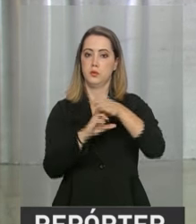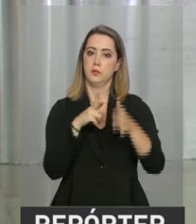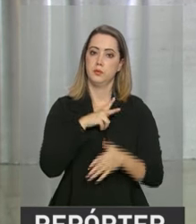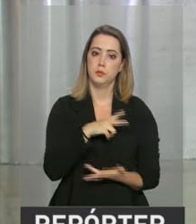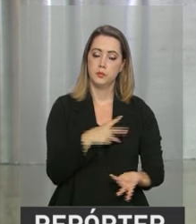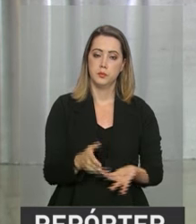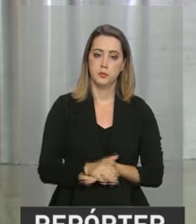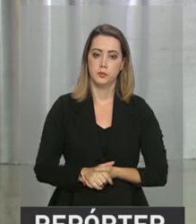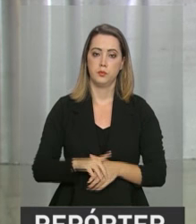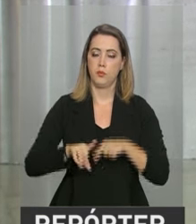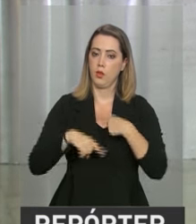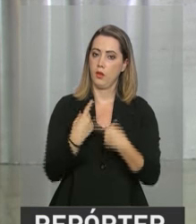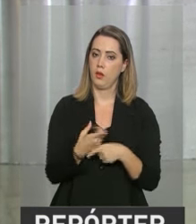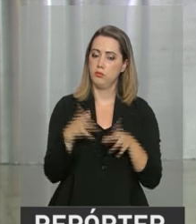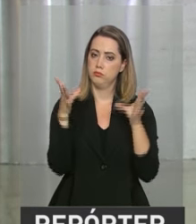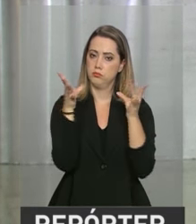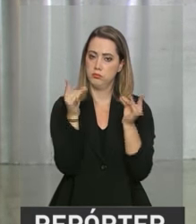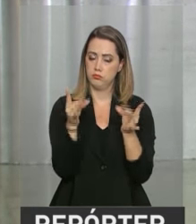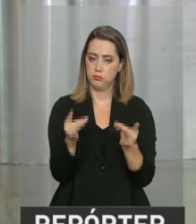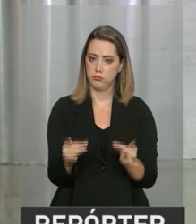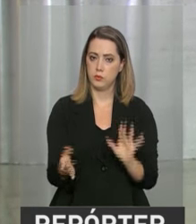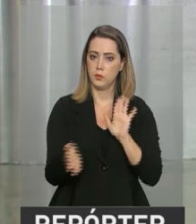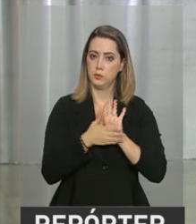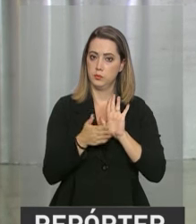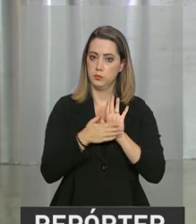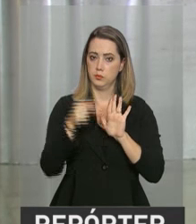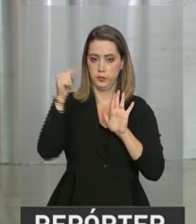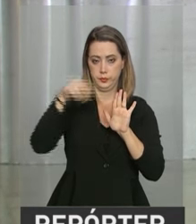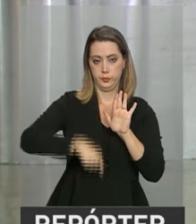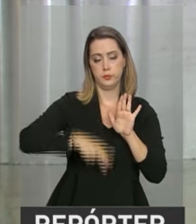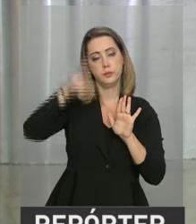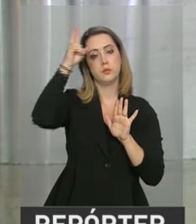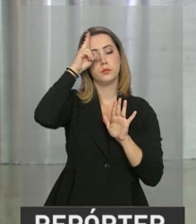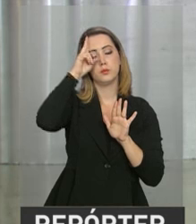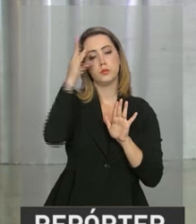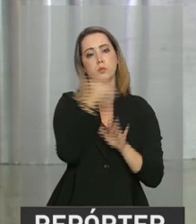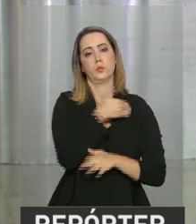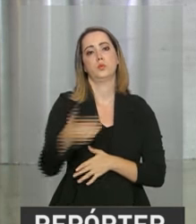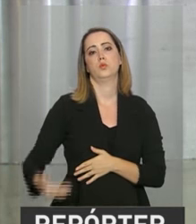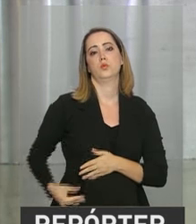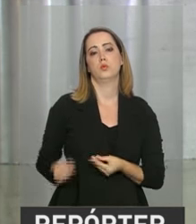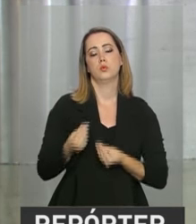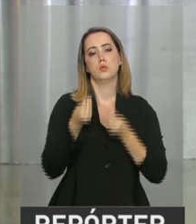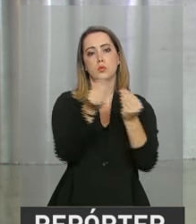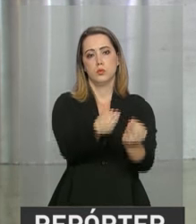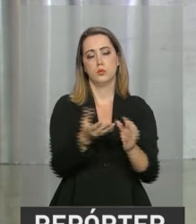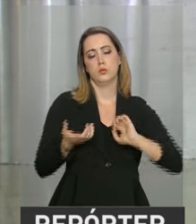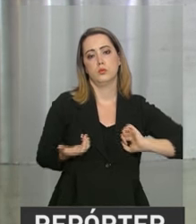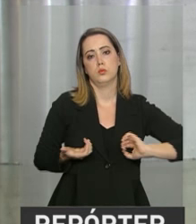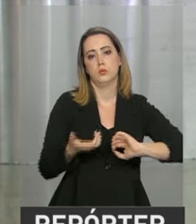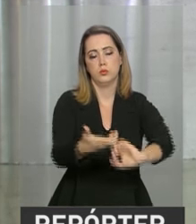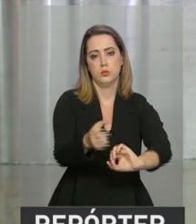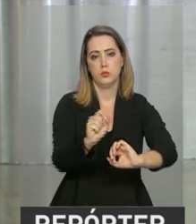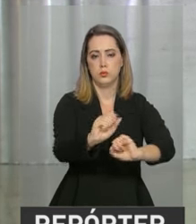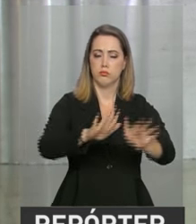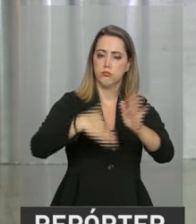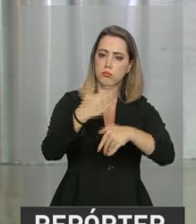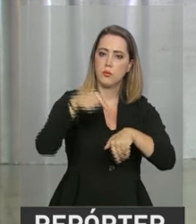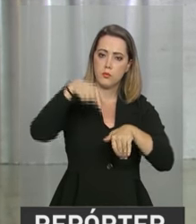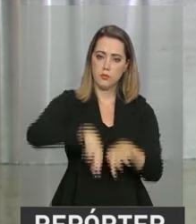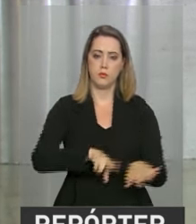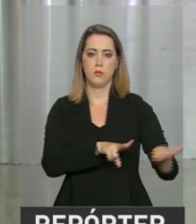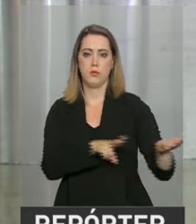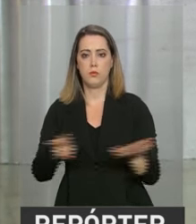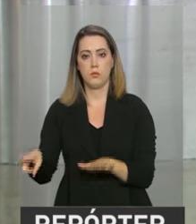privada. Depois de detalhar a proposta nessa segunda-feira, o governo deve enviá-la ao Congresso Nacional durante esta